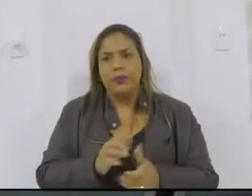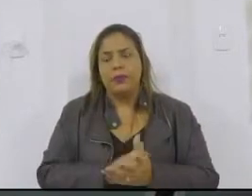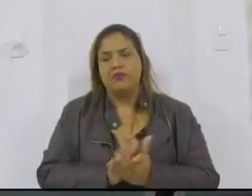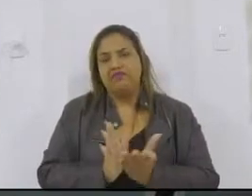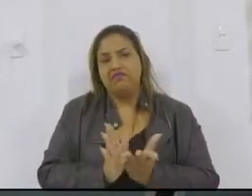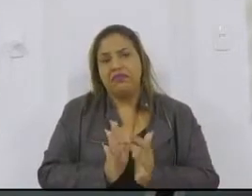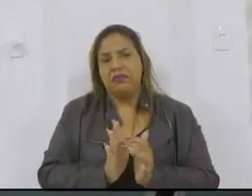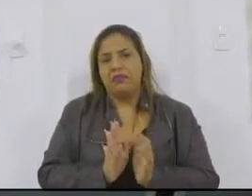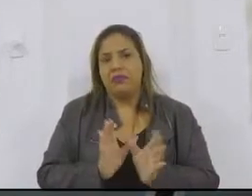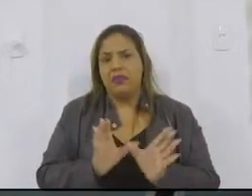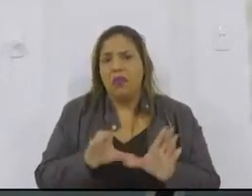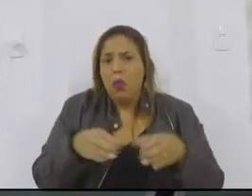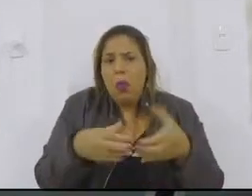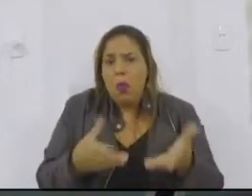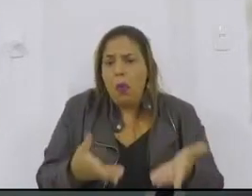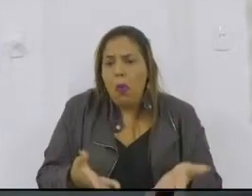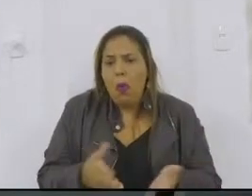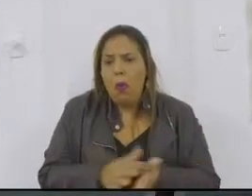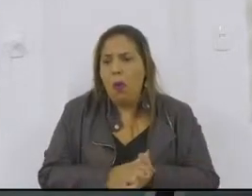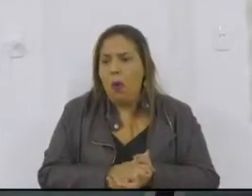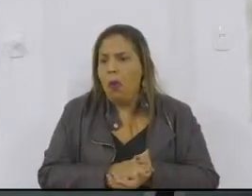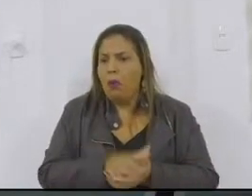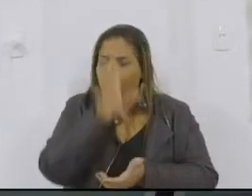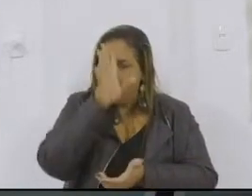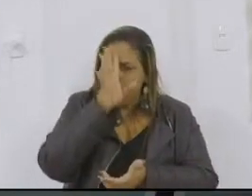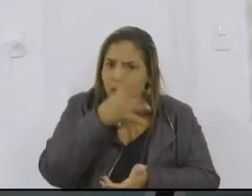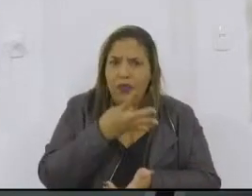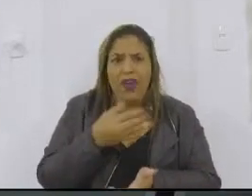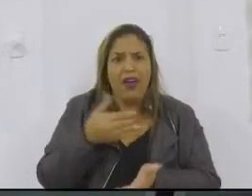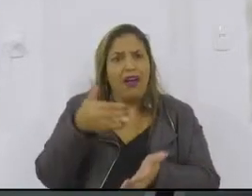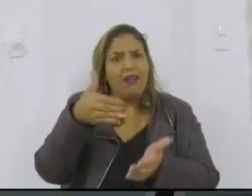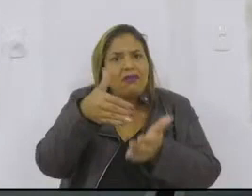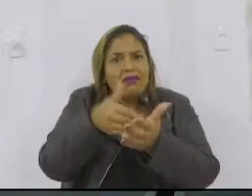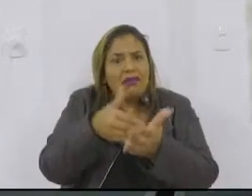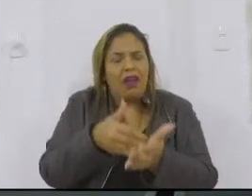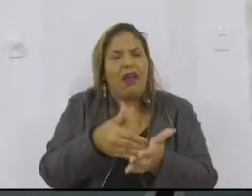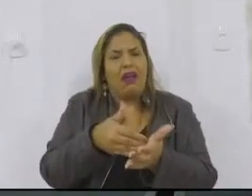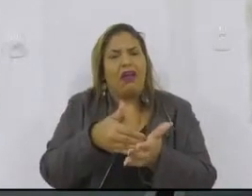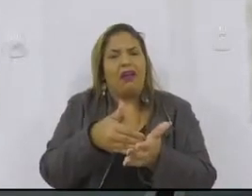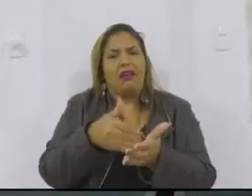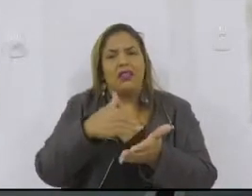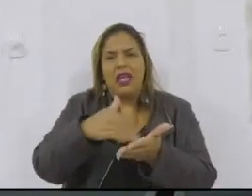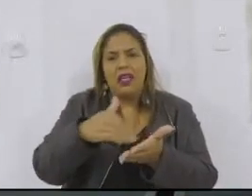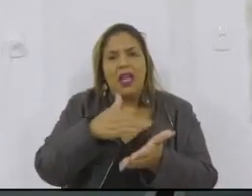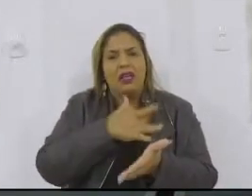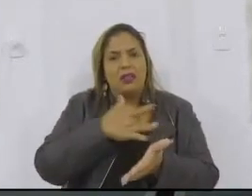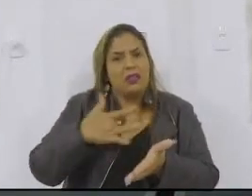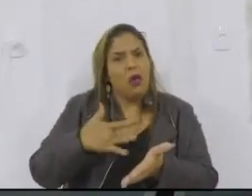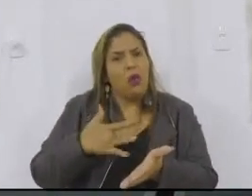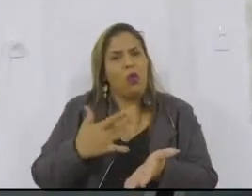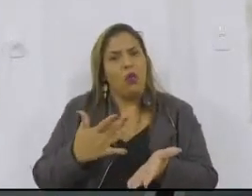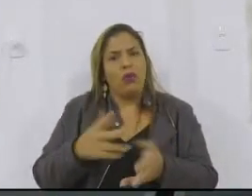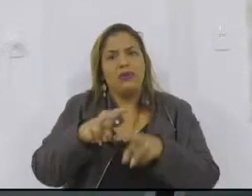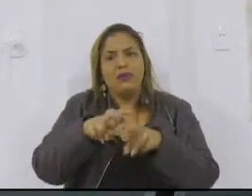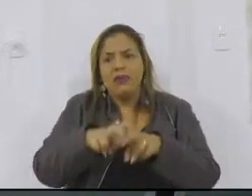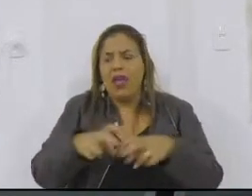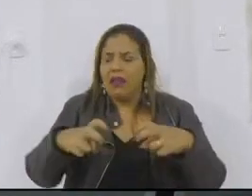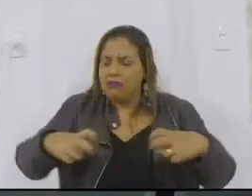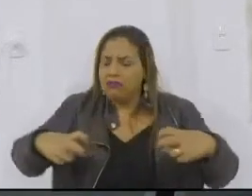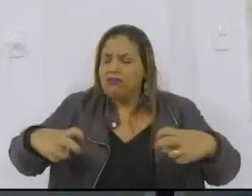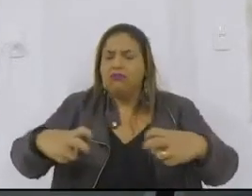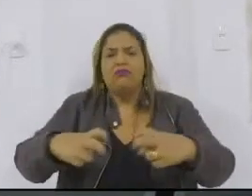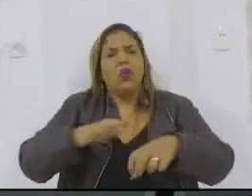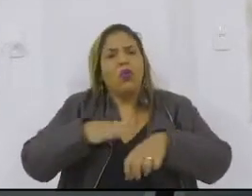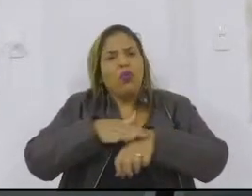informar uma comissão e até o secretário de Saúde, sentar junto com o nosso próprio prefeito, para que